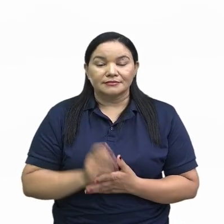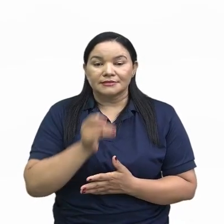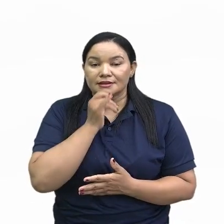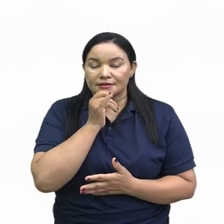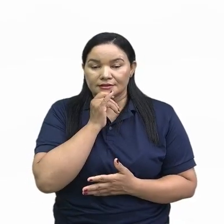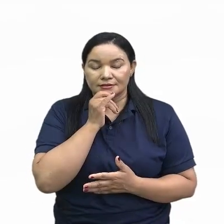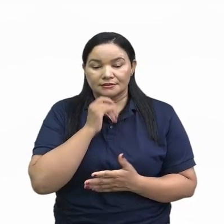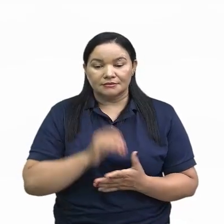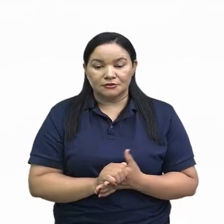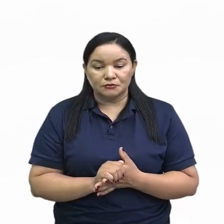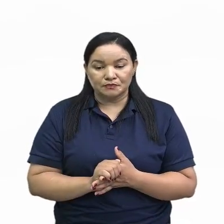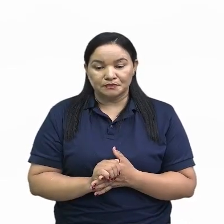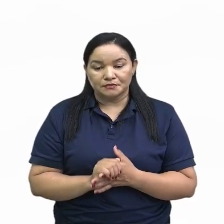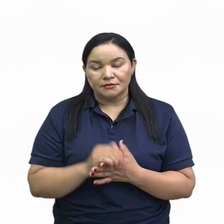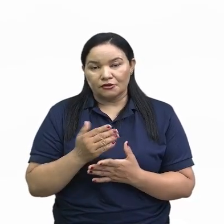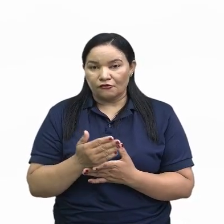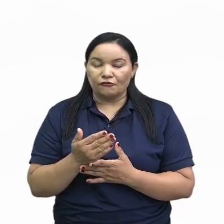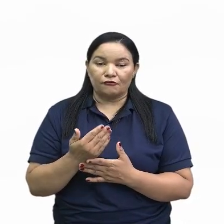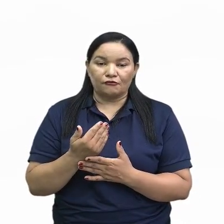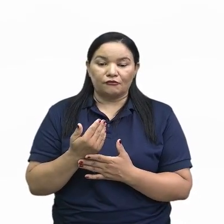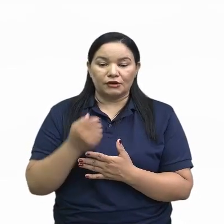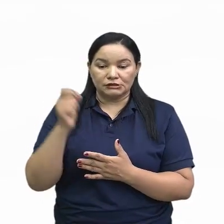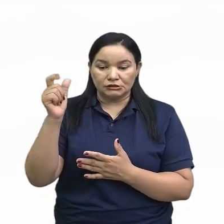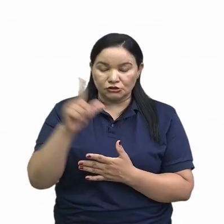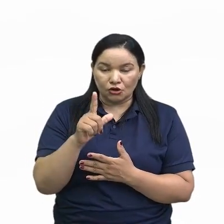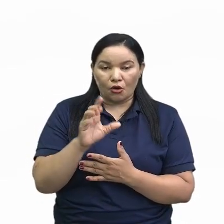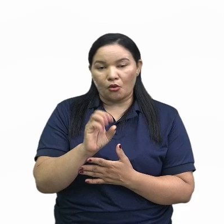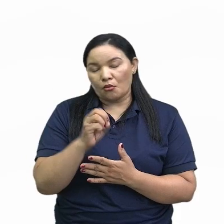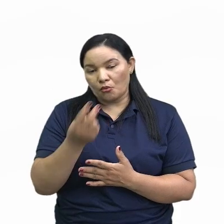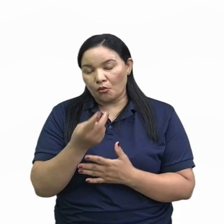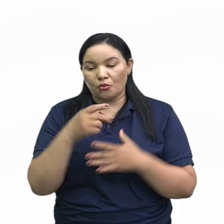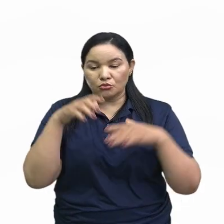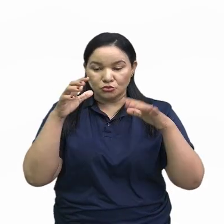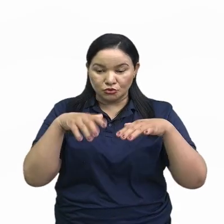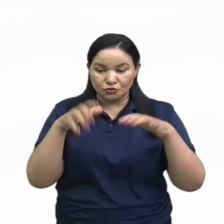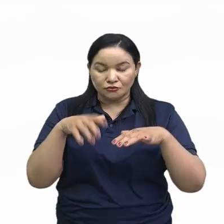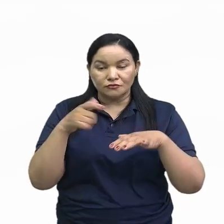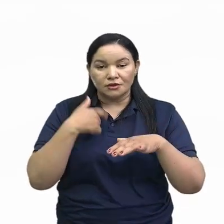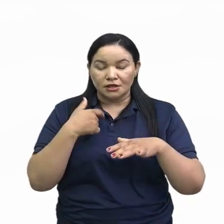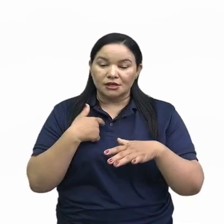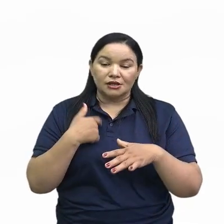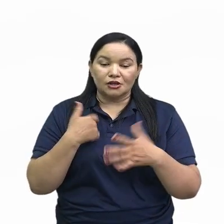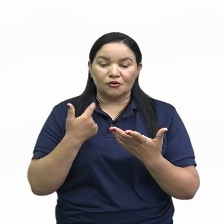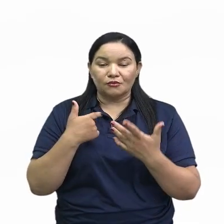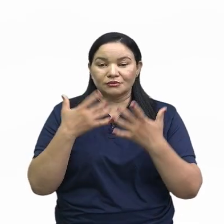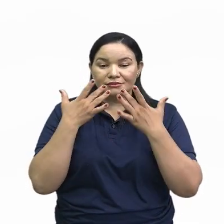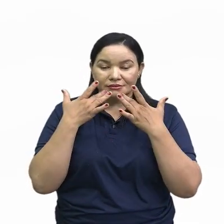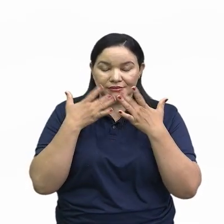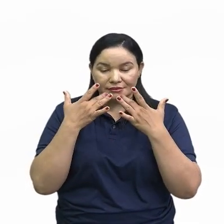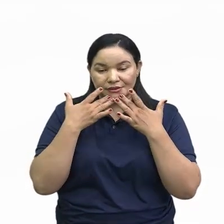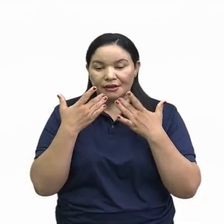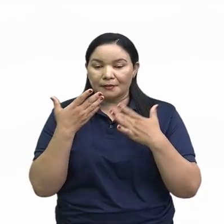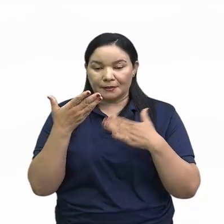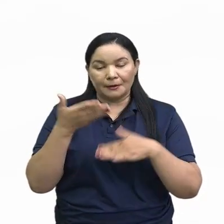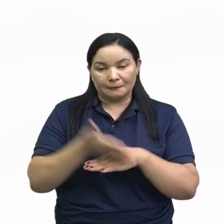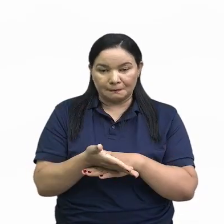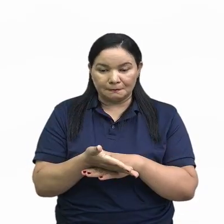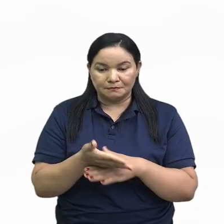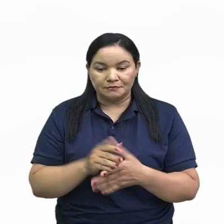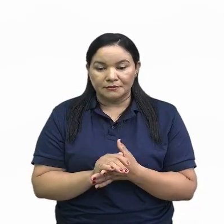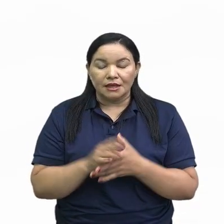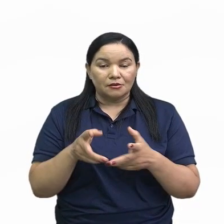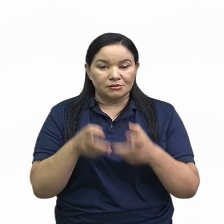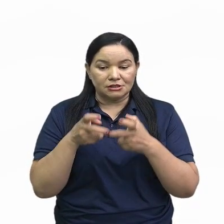A. Faça sol ou faça chuva, estarei no teatro. Observem